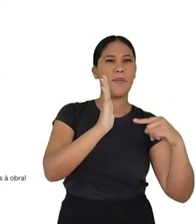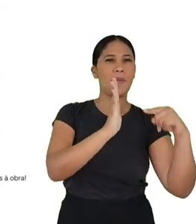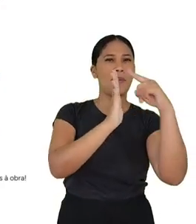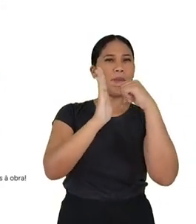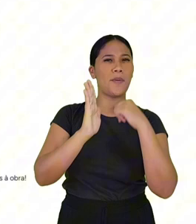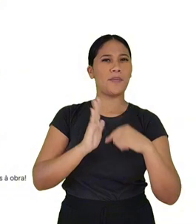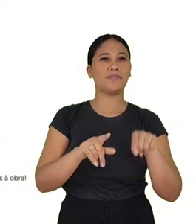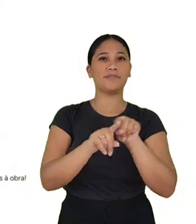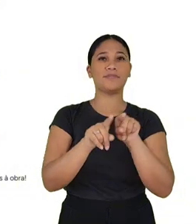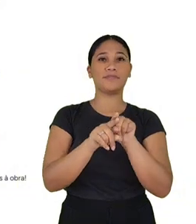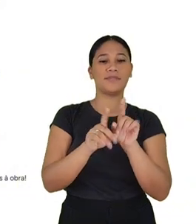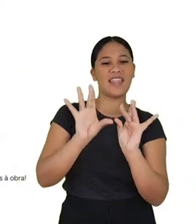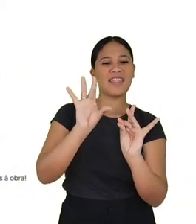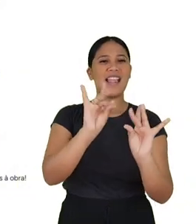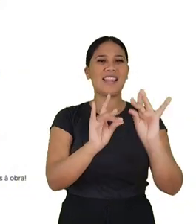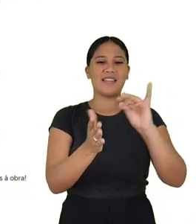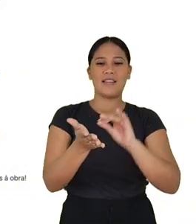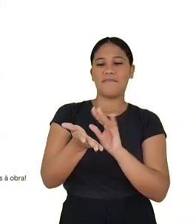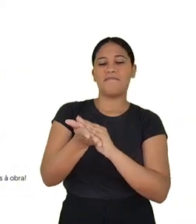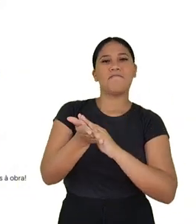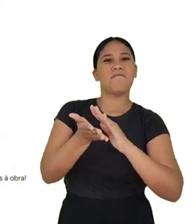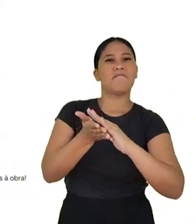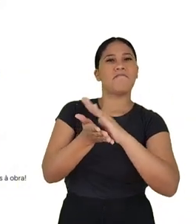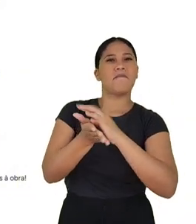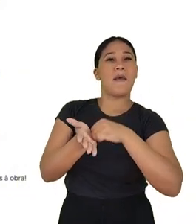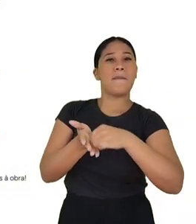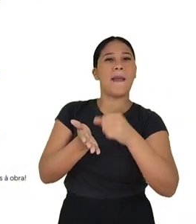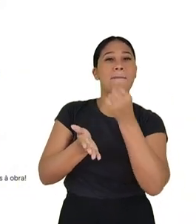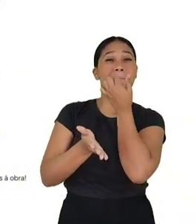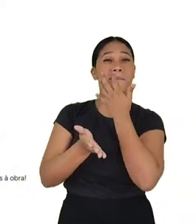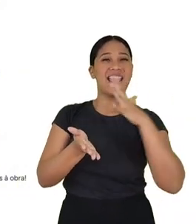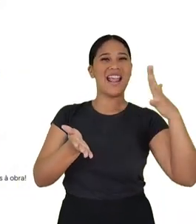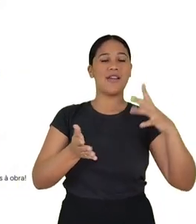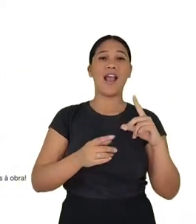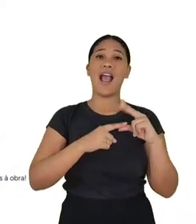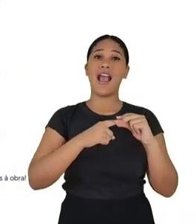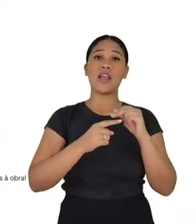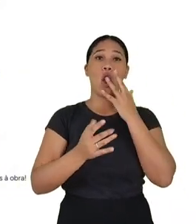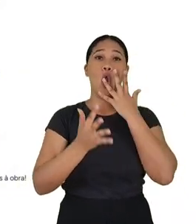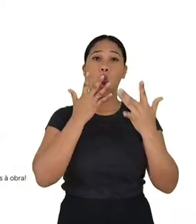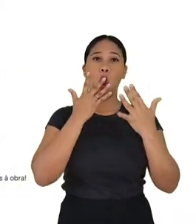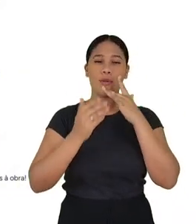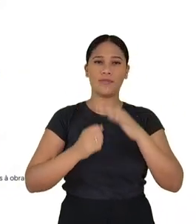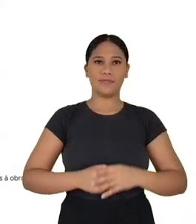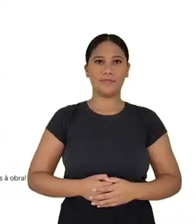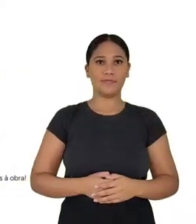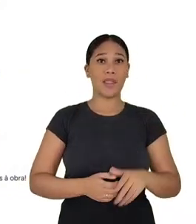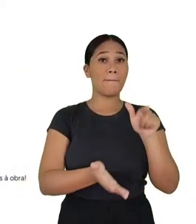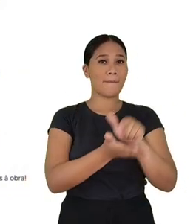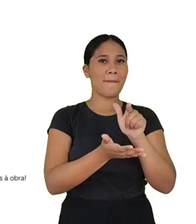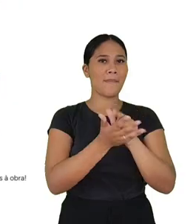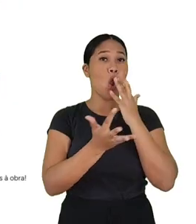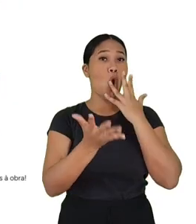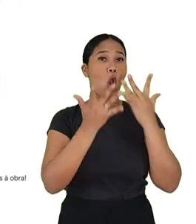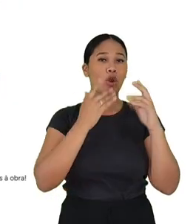diferentes tamanhos, adesivos coloridos e com brilhos, canetas coloridas, papel